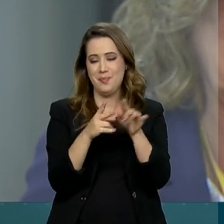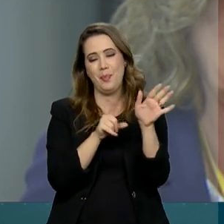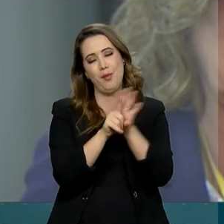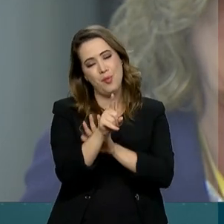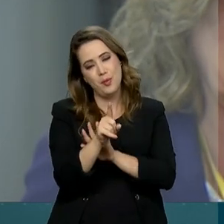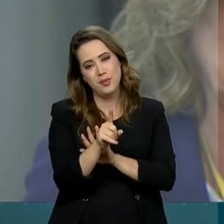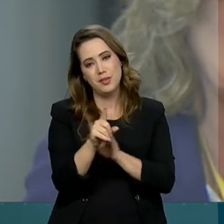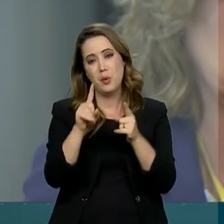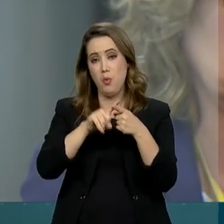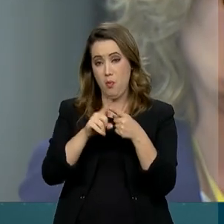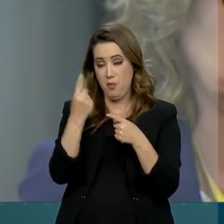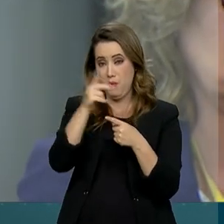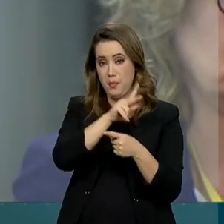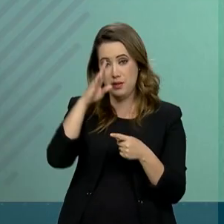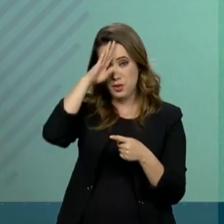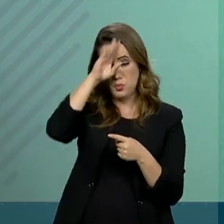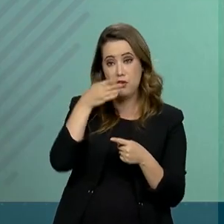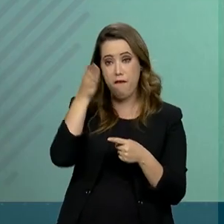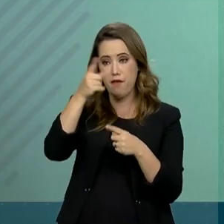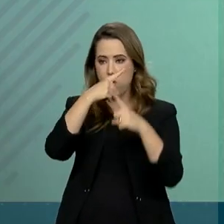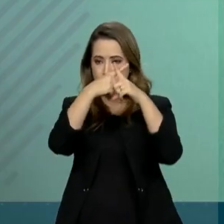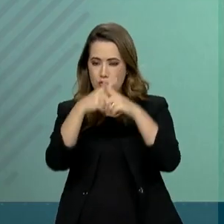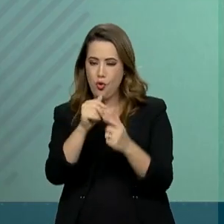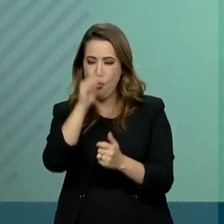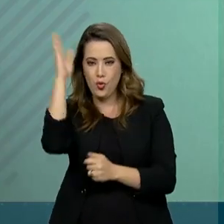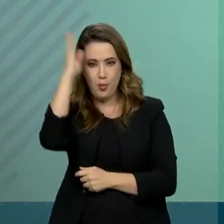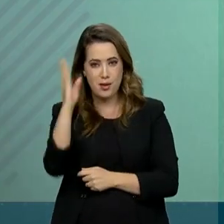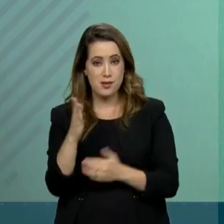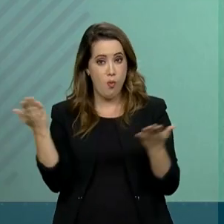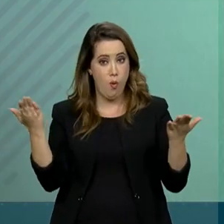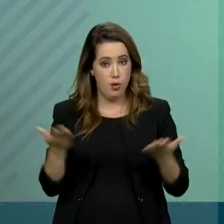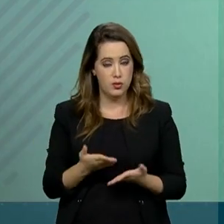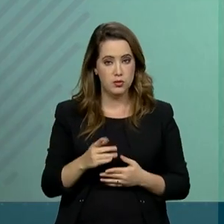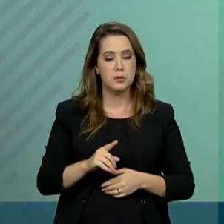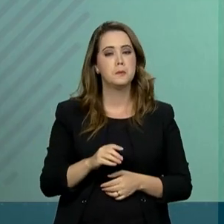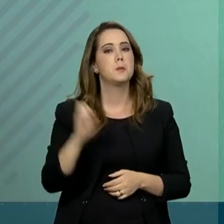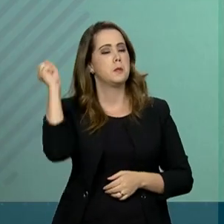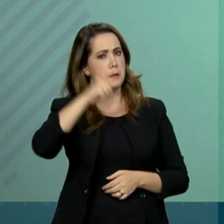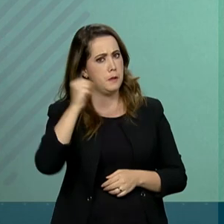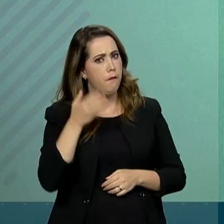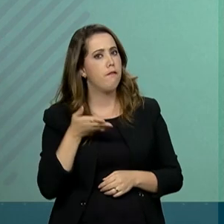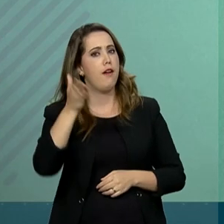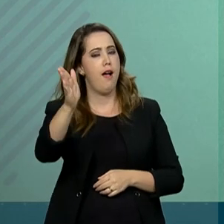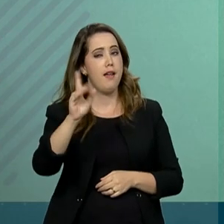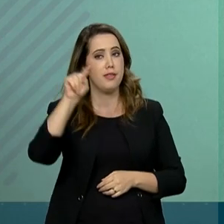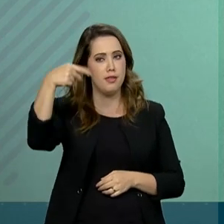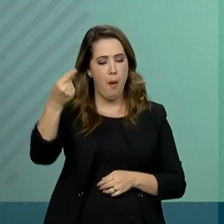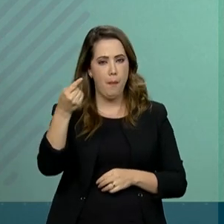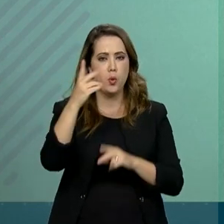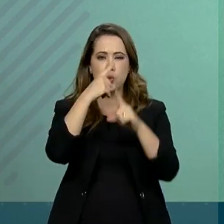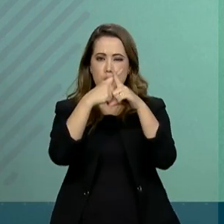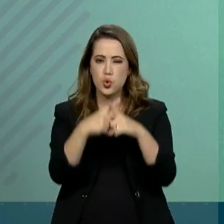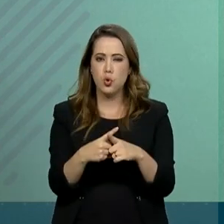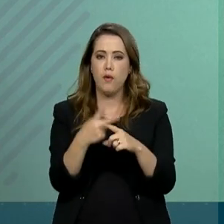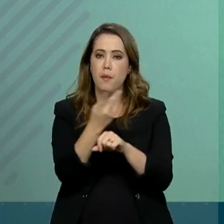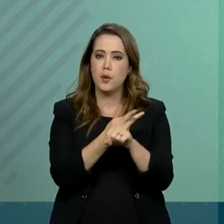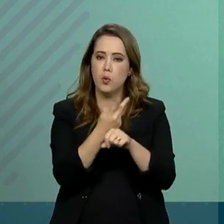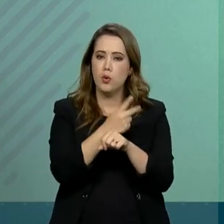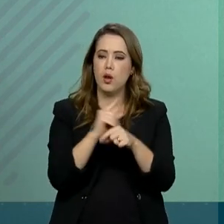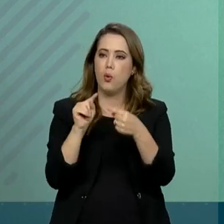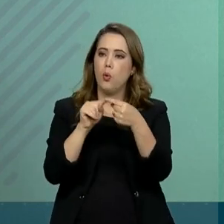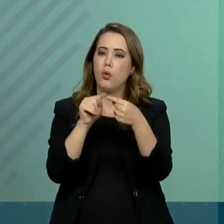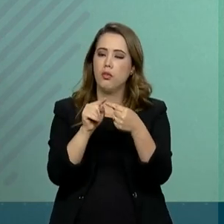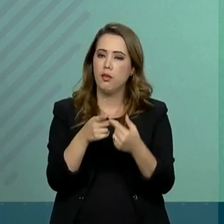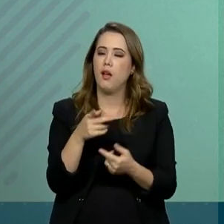ao jogo do brasil hoje ele vai ao jogo e após o jogo é buscar o contato com a seleção para